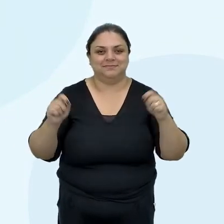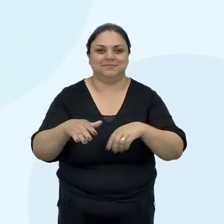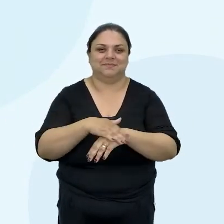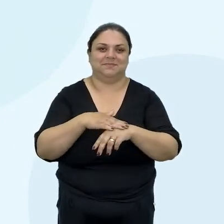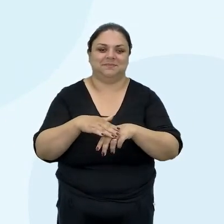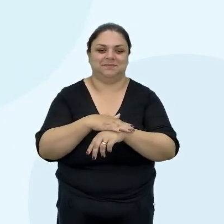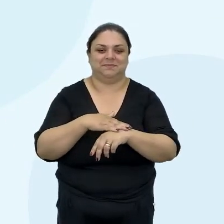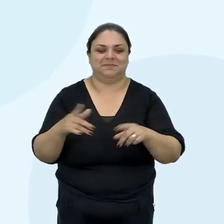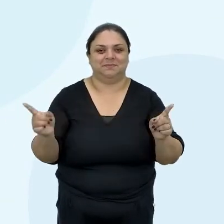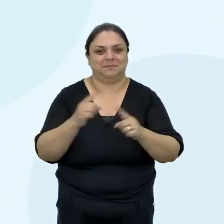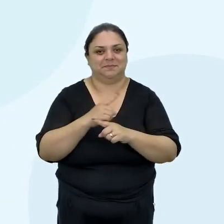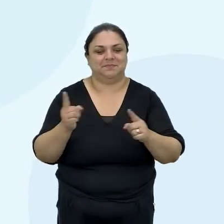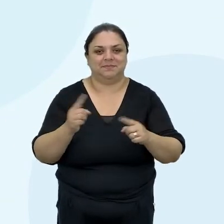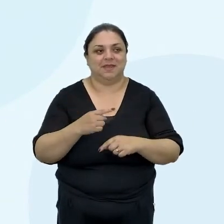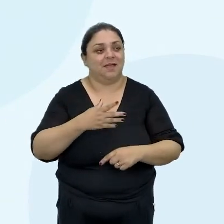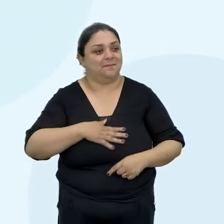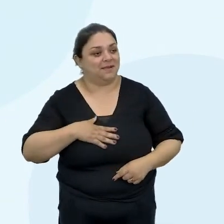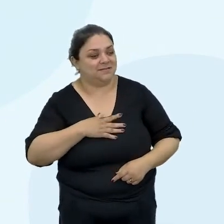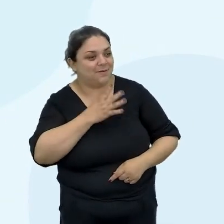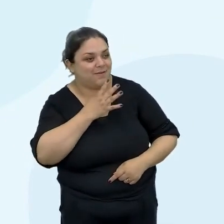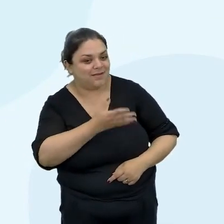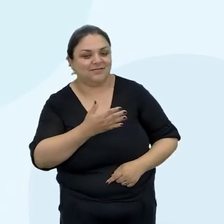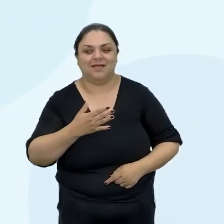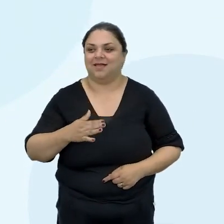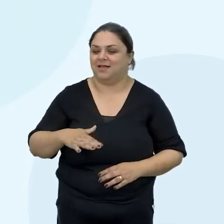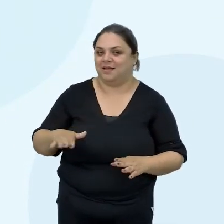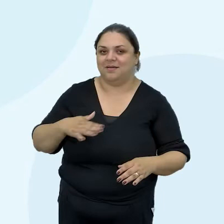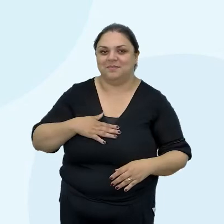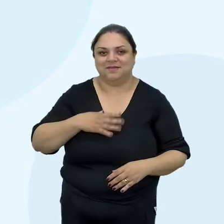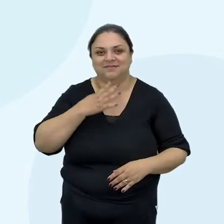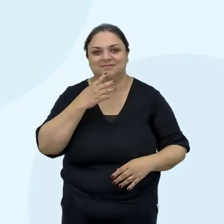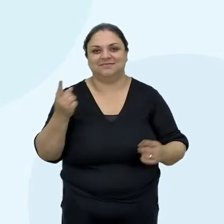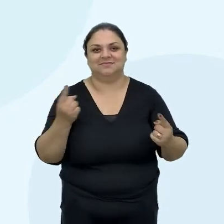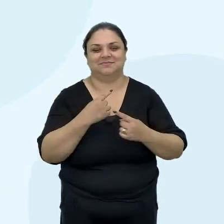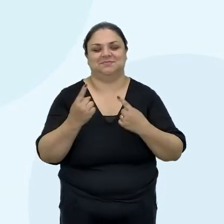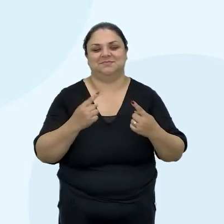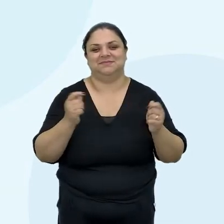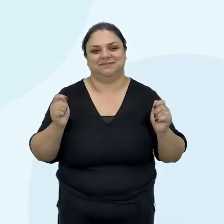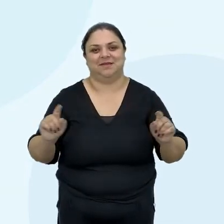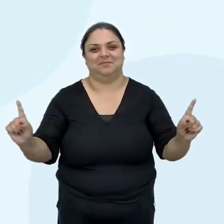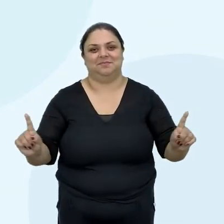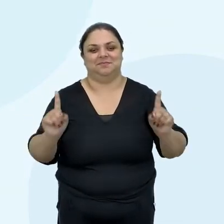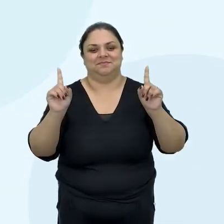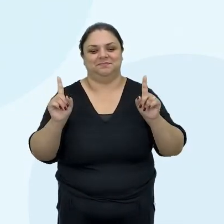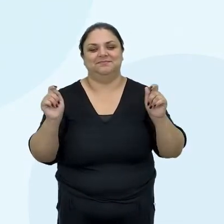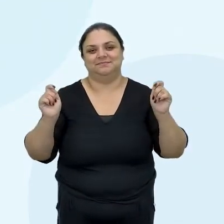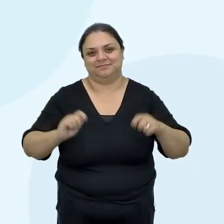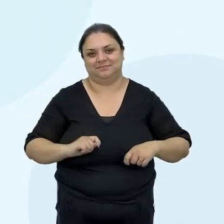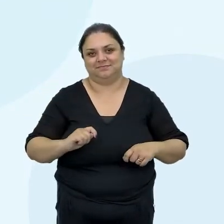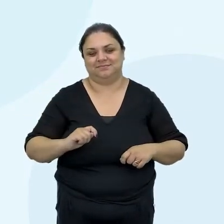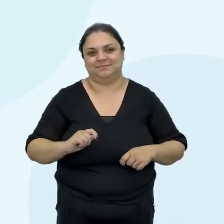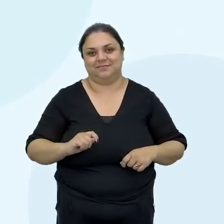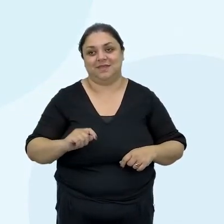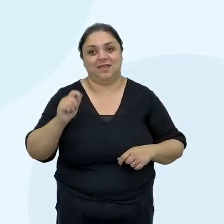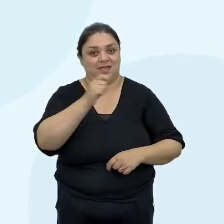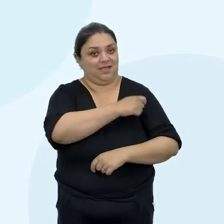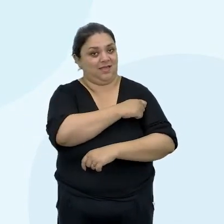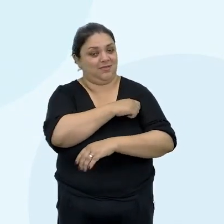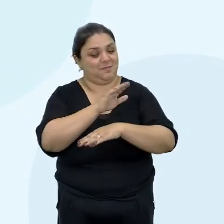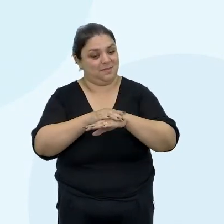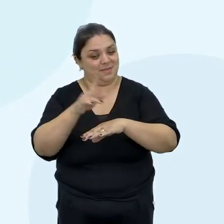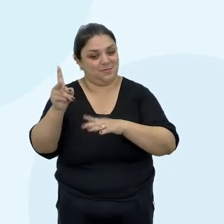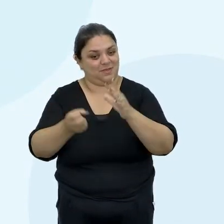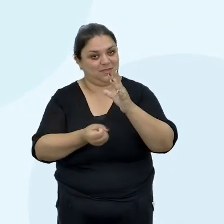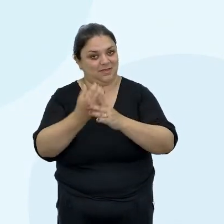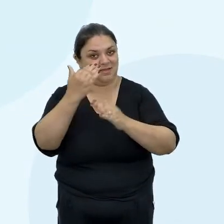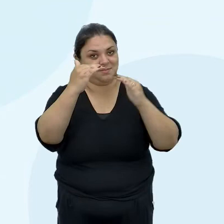responder, o outro vai falar, prazer, conhecer e acabou. O meu é bem simples, é só tipo, olá, qual é o seu nome, prazer, pro aluno explorar, porque é ele que tem que criar.